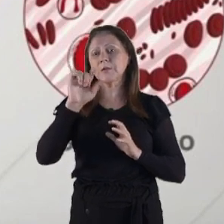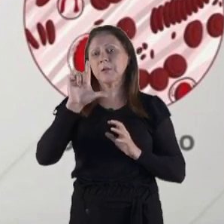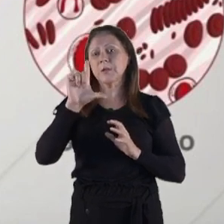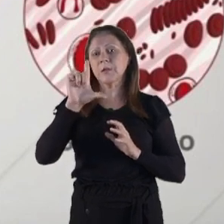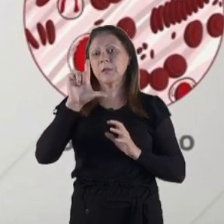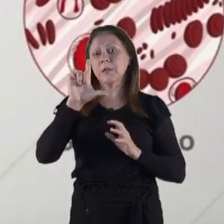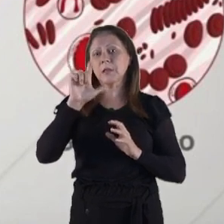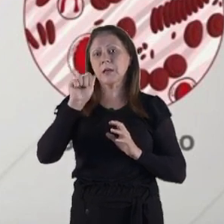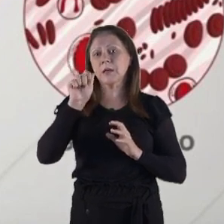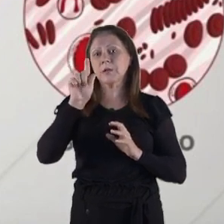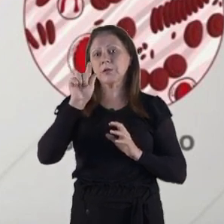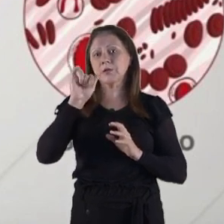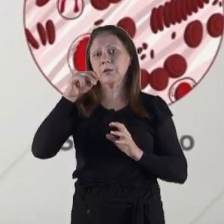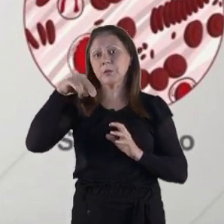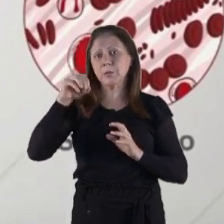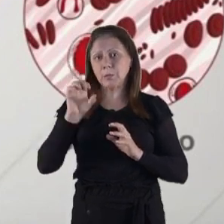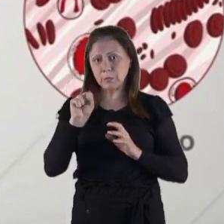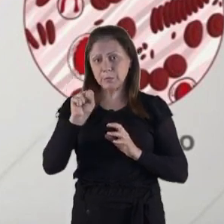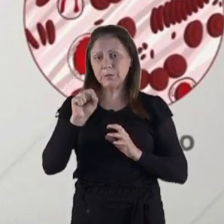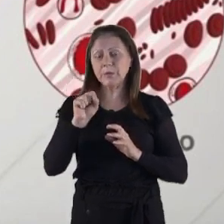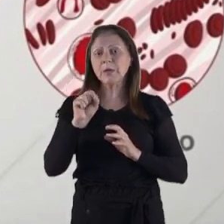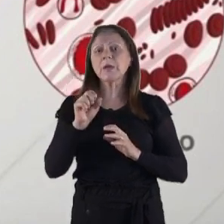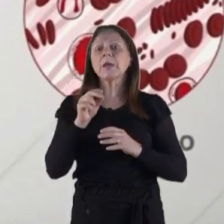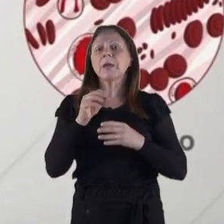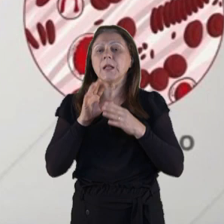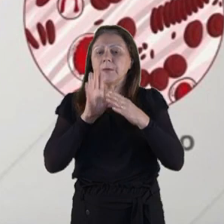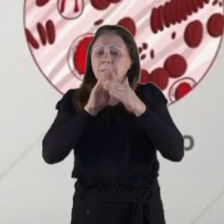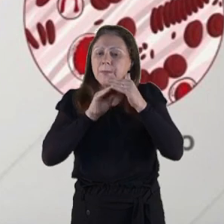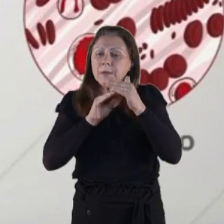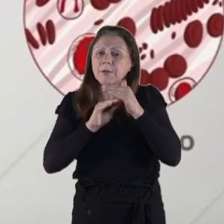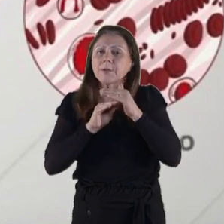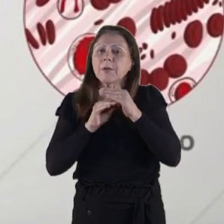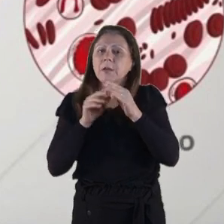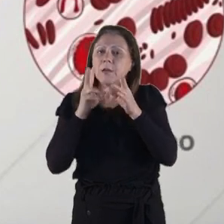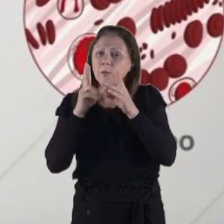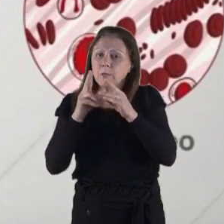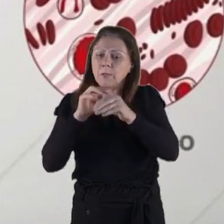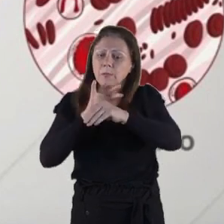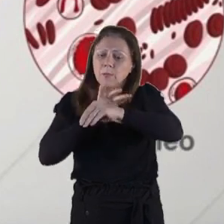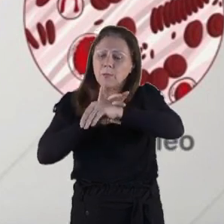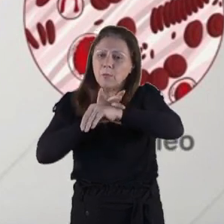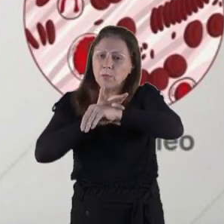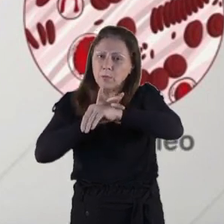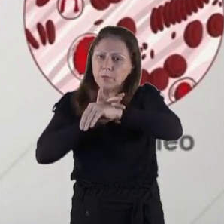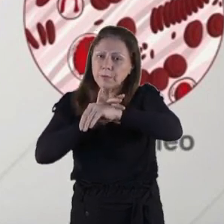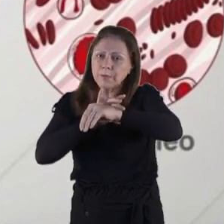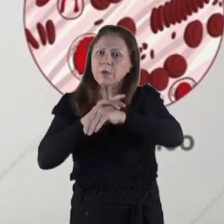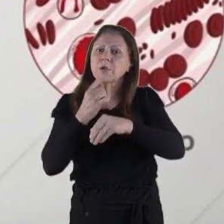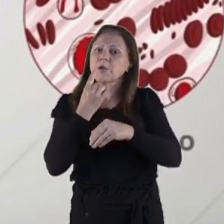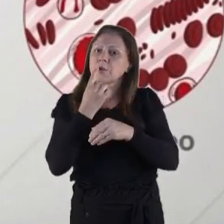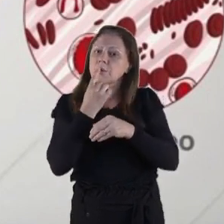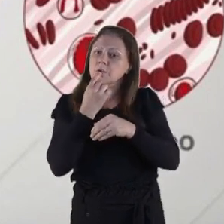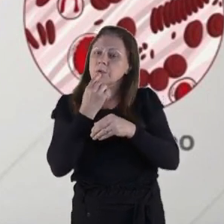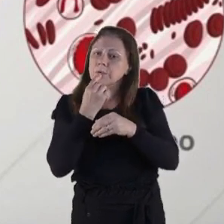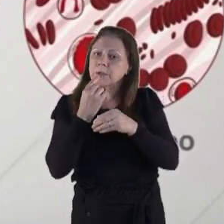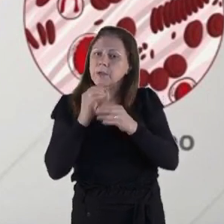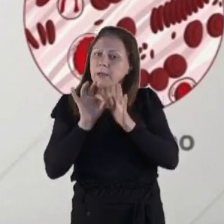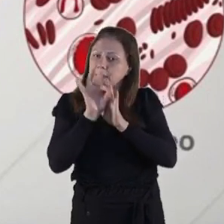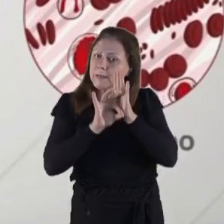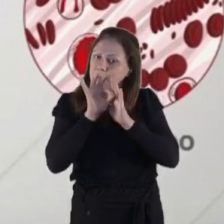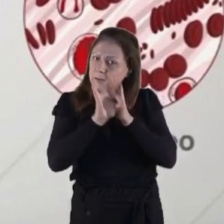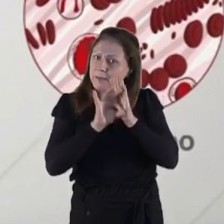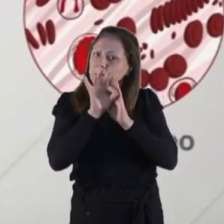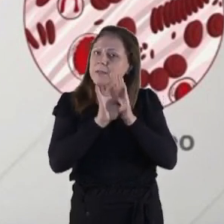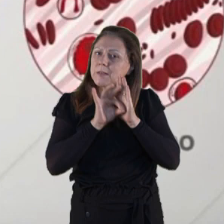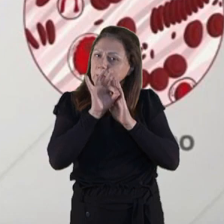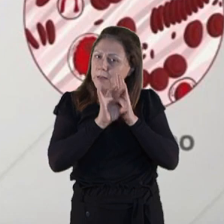de preenchimento, né? De sustentação também, assim como o tecido ósseo. E o tecido sanguíneo é o que vai formar as células